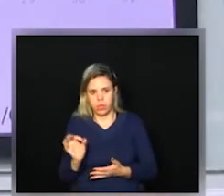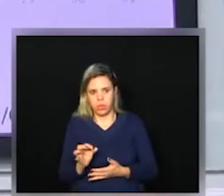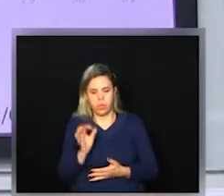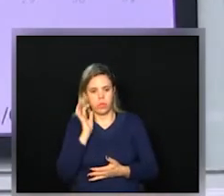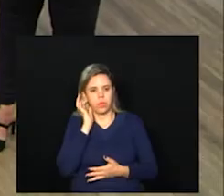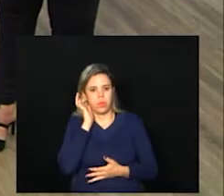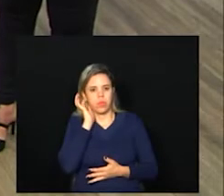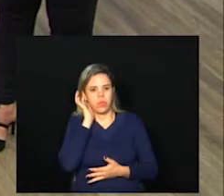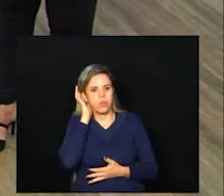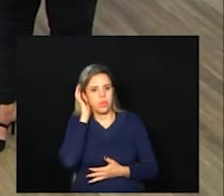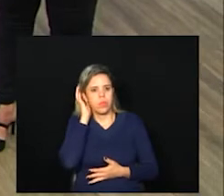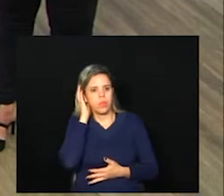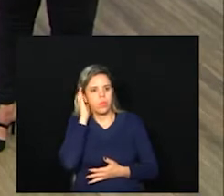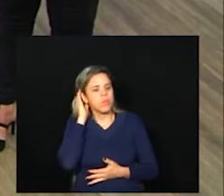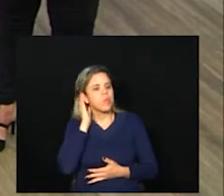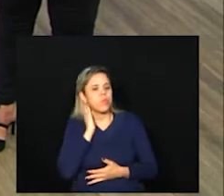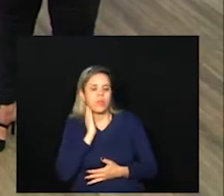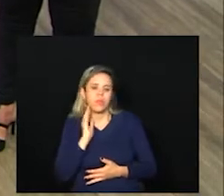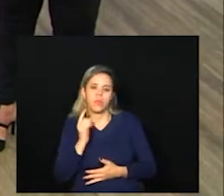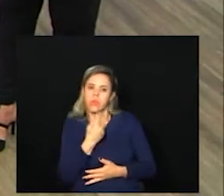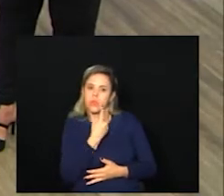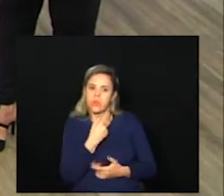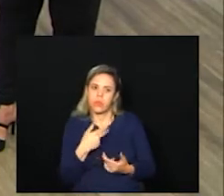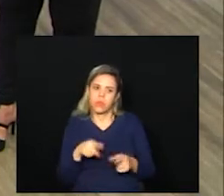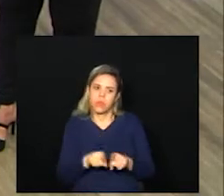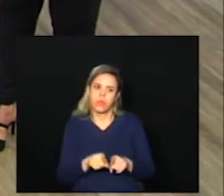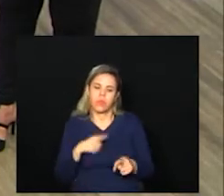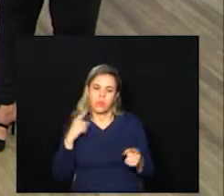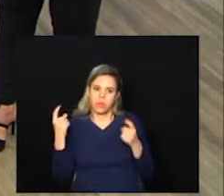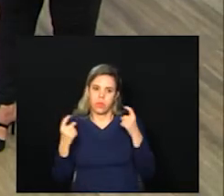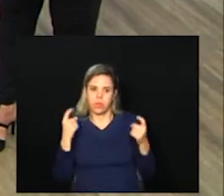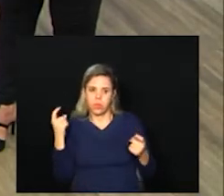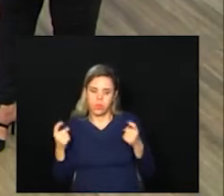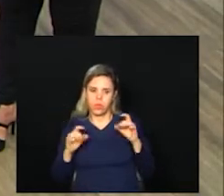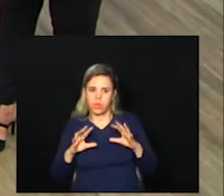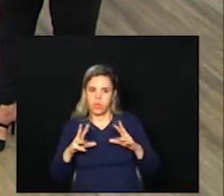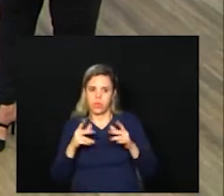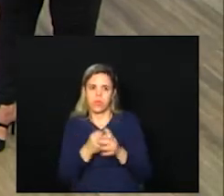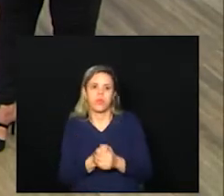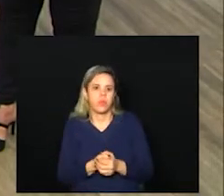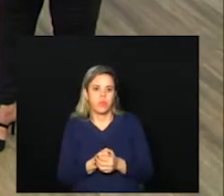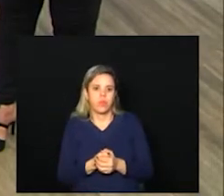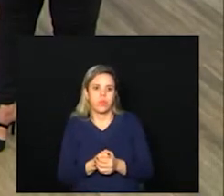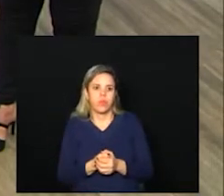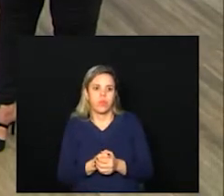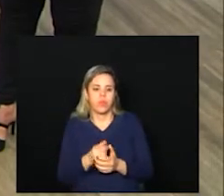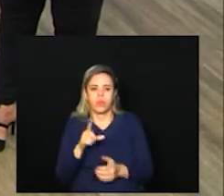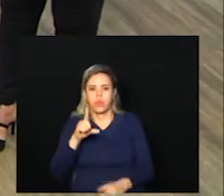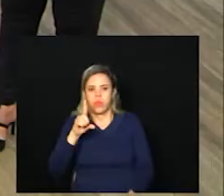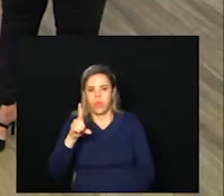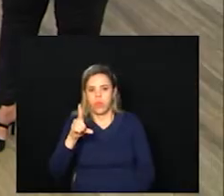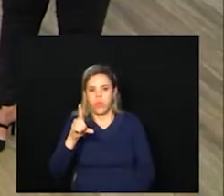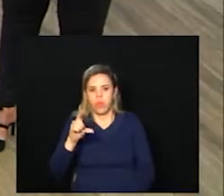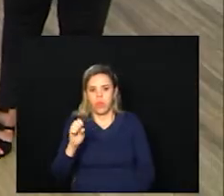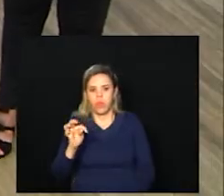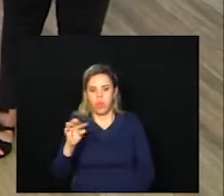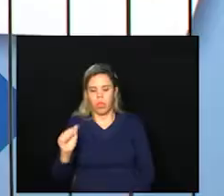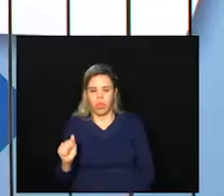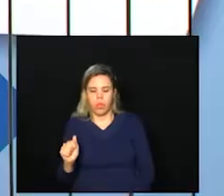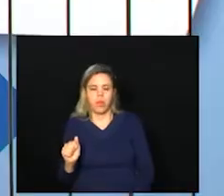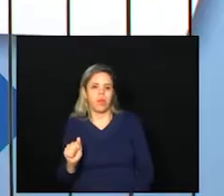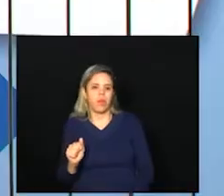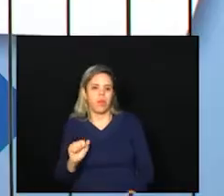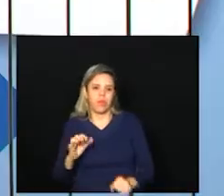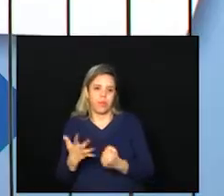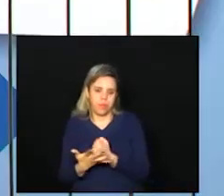26%. E, Mina Abreu, algo que tem preocupado a todos é a variante Delta, né? E apesar